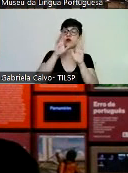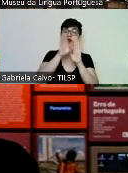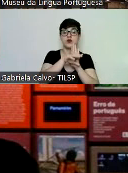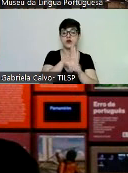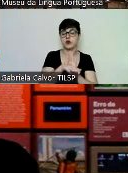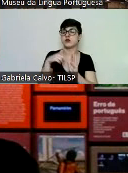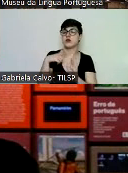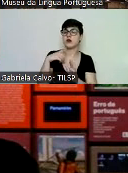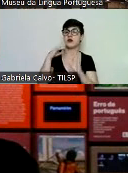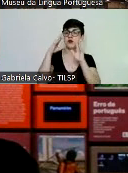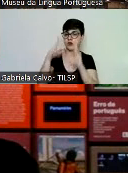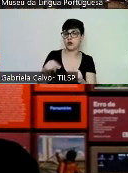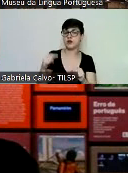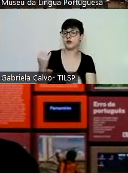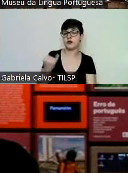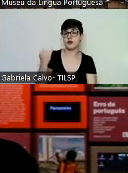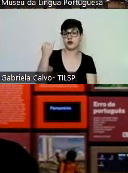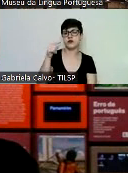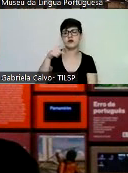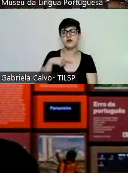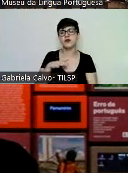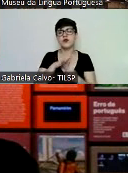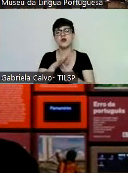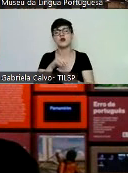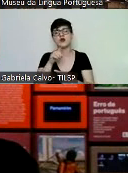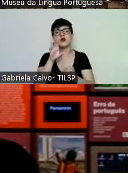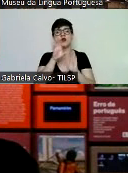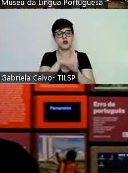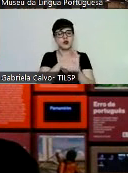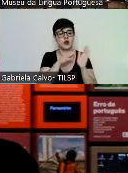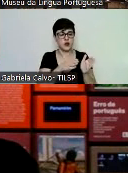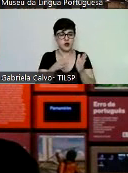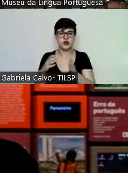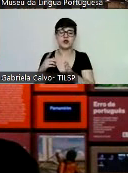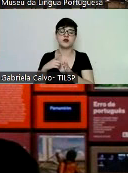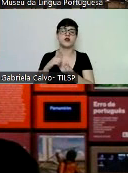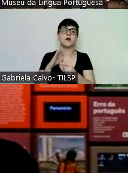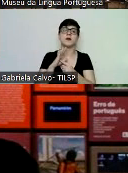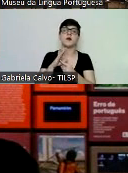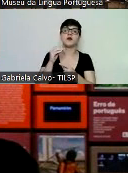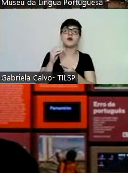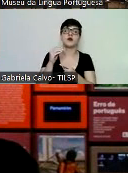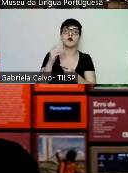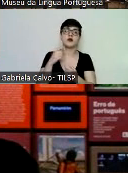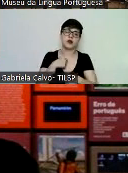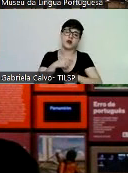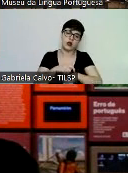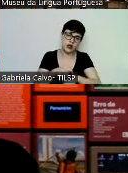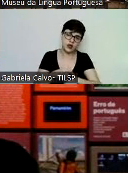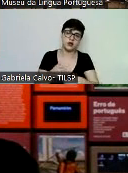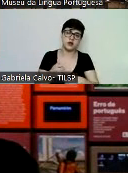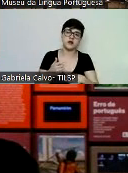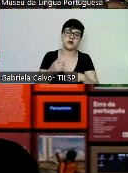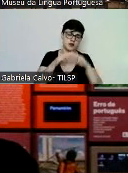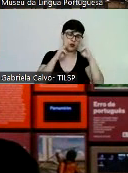então né eu falo que essa definição e esse processo da definição eles falam do espírito do tempo sim dos